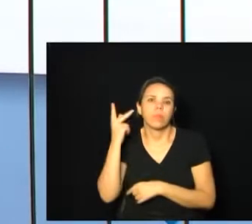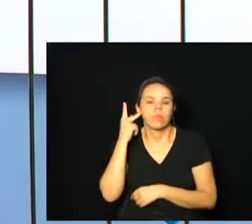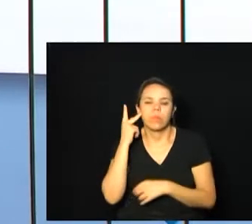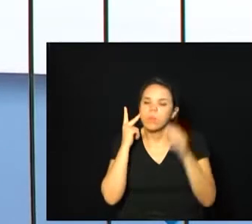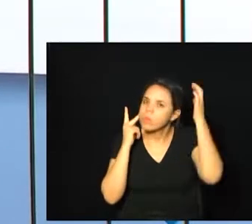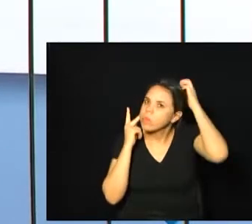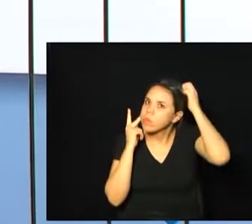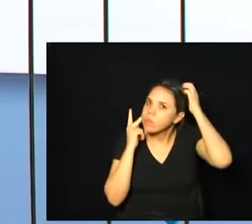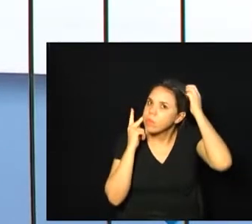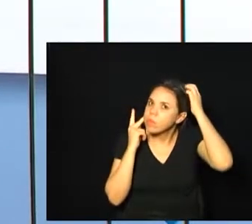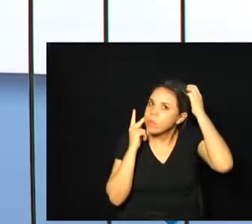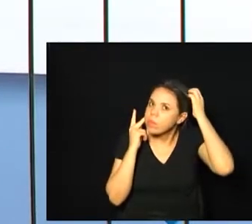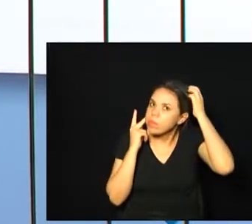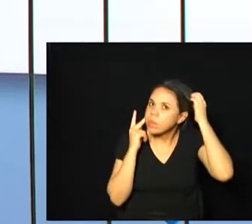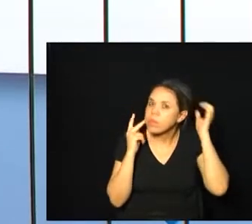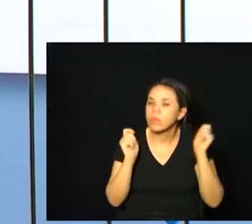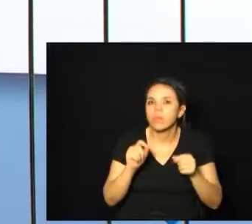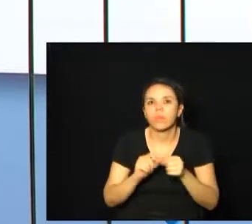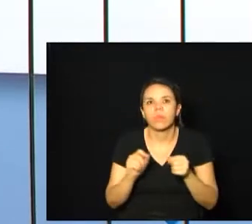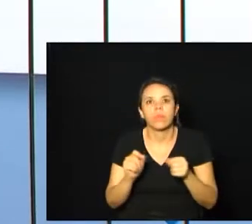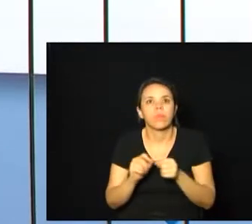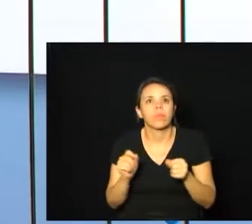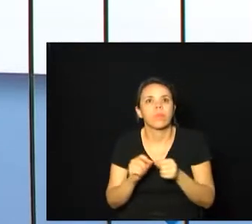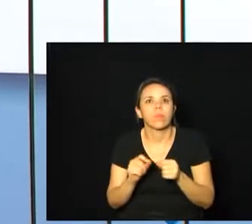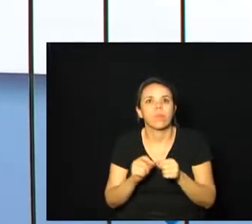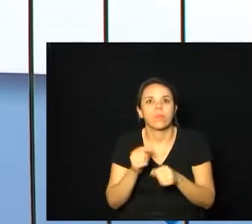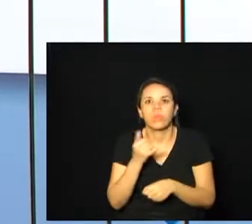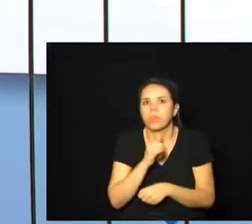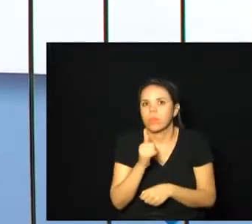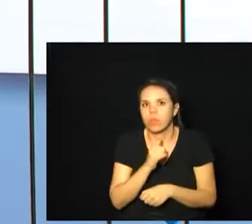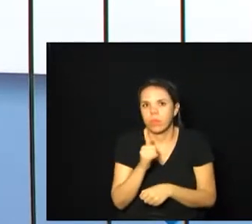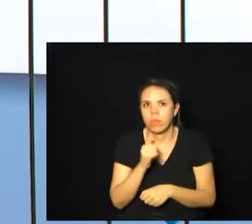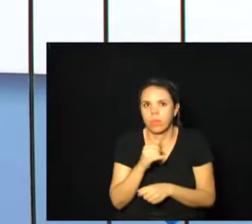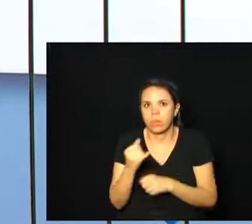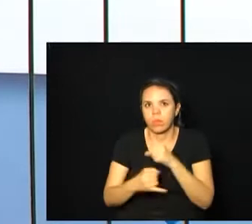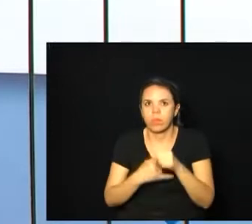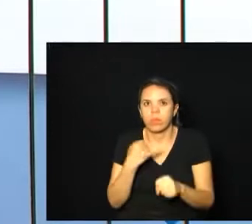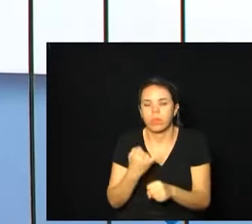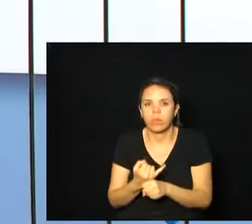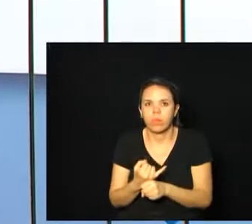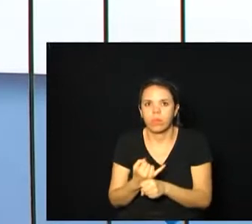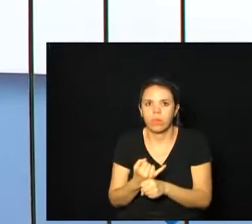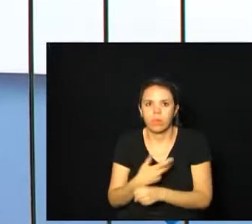Paulo passa a poder ser feita de forma eletrônica no site